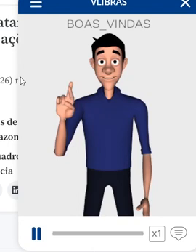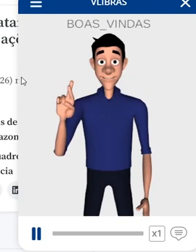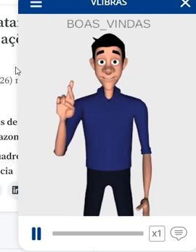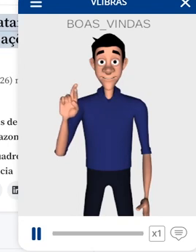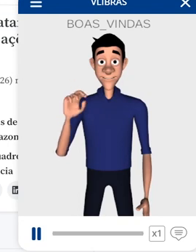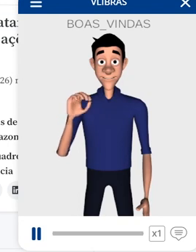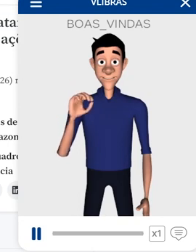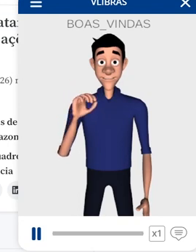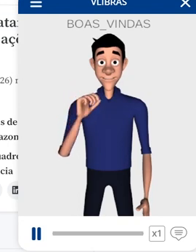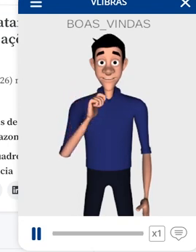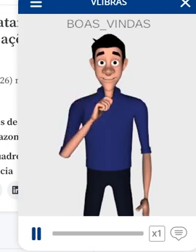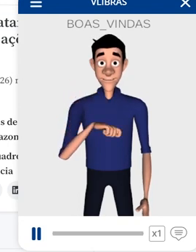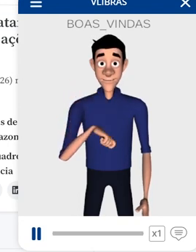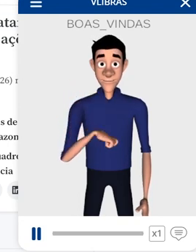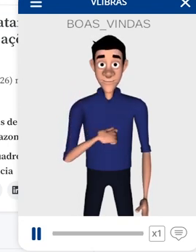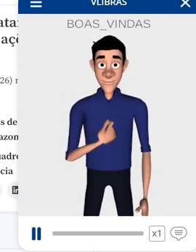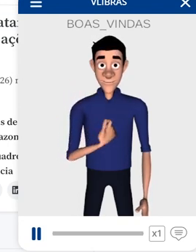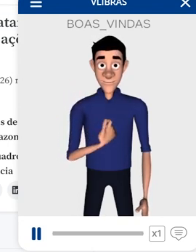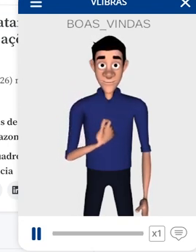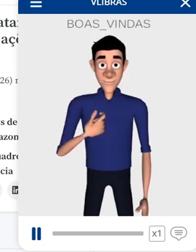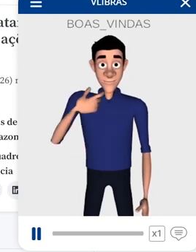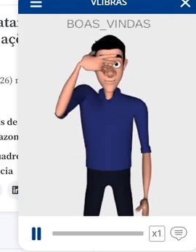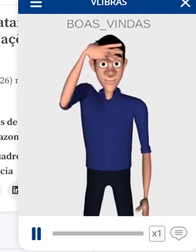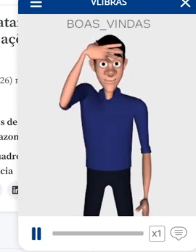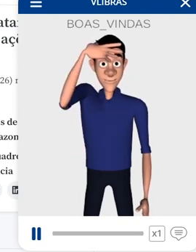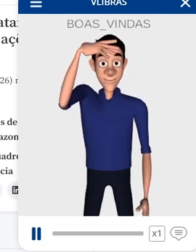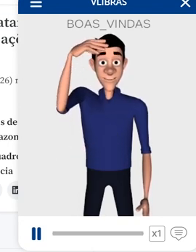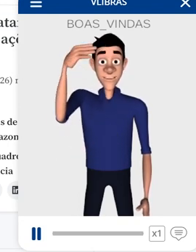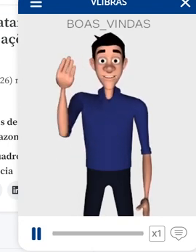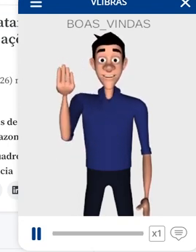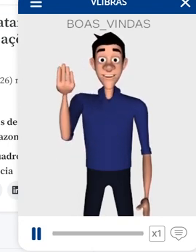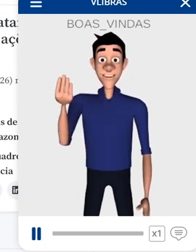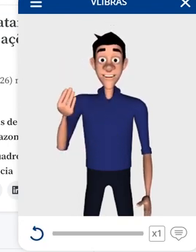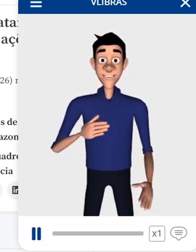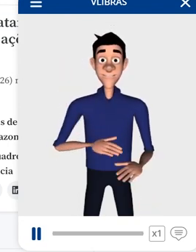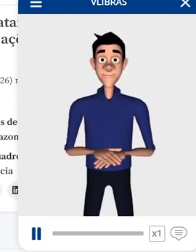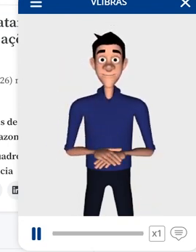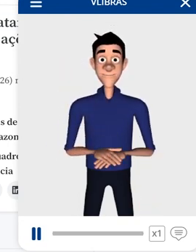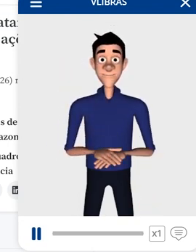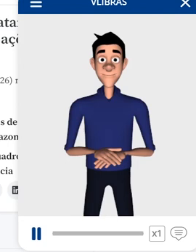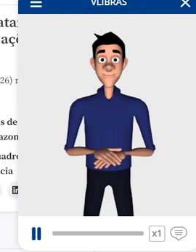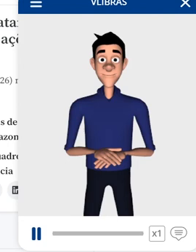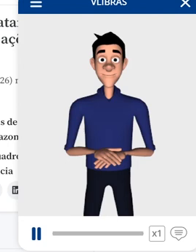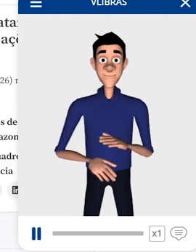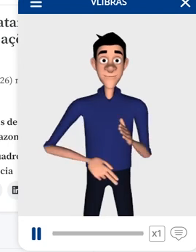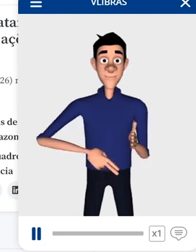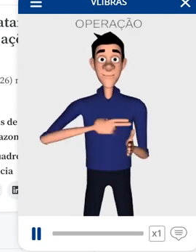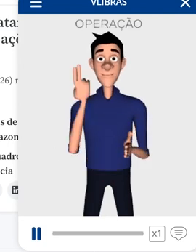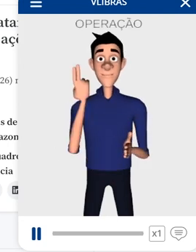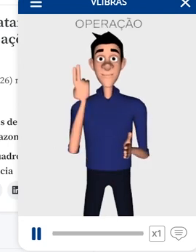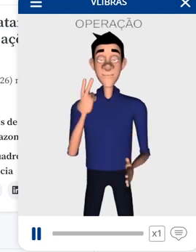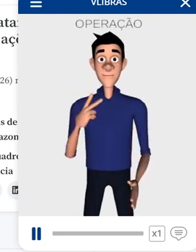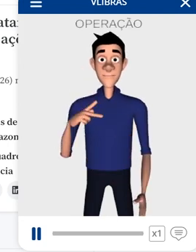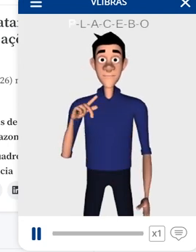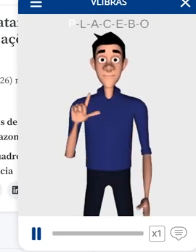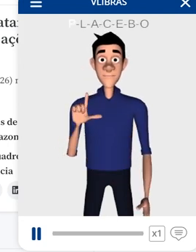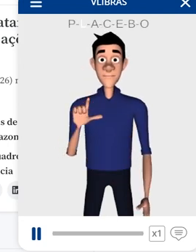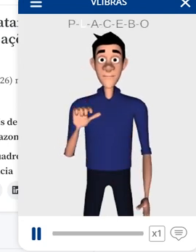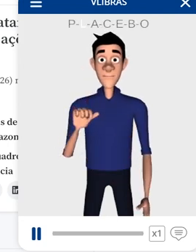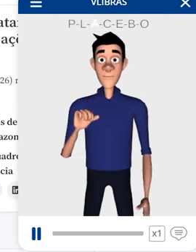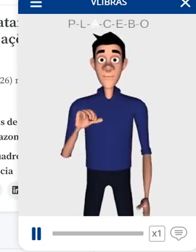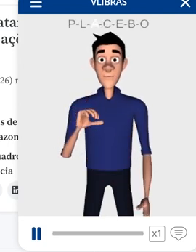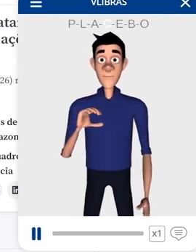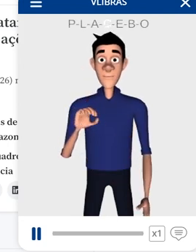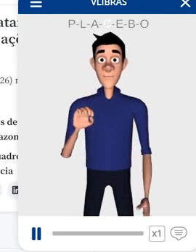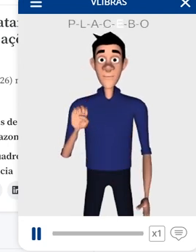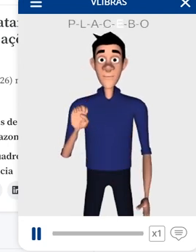Você vai ver que quando você clica em cima de um texto, ao invés de entrar